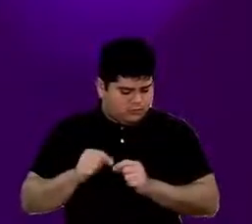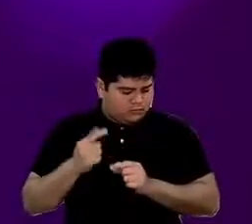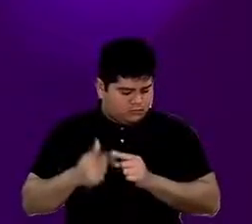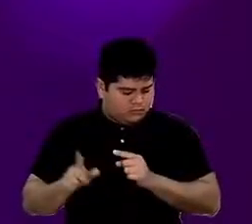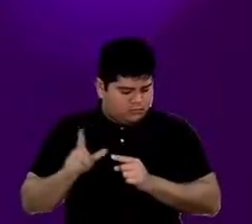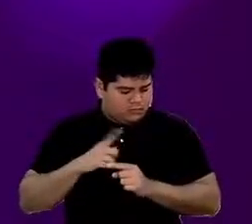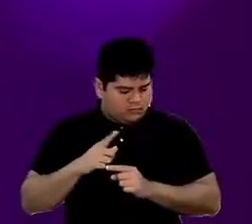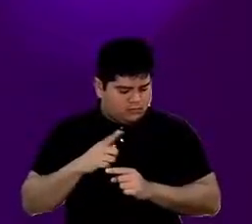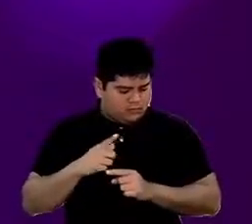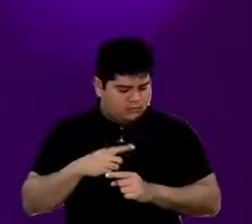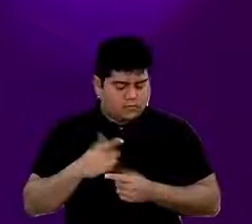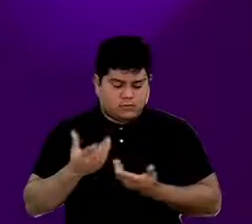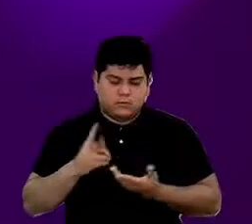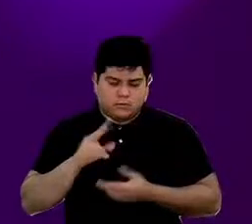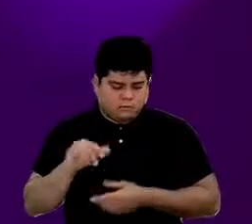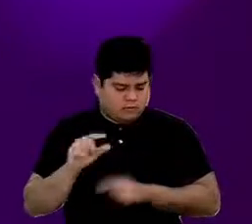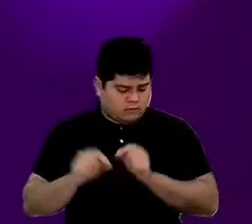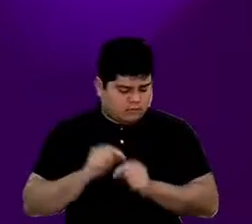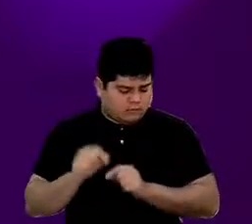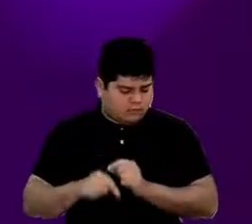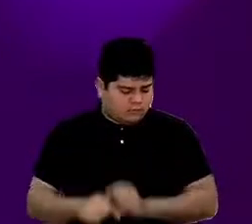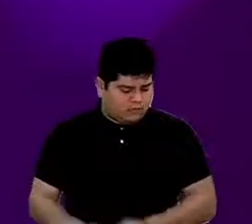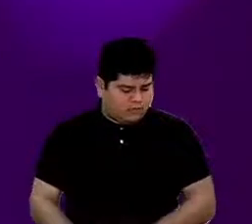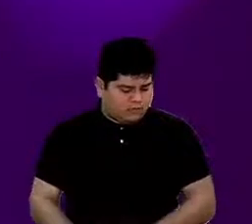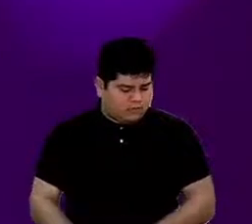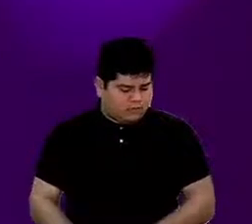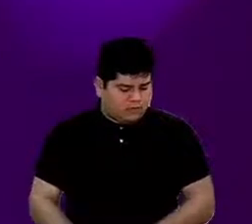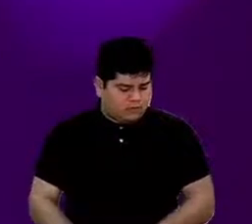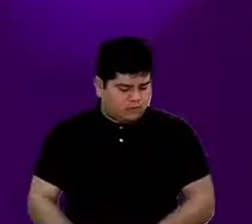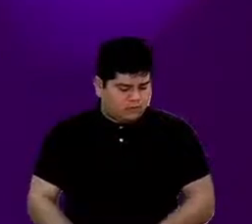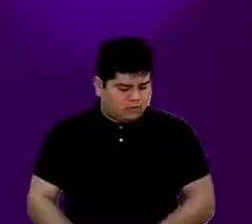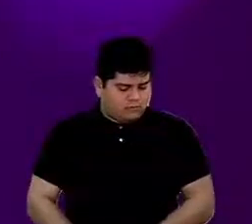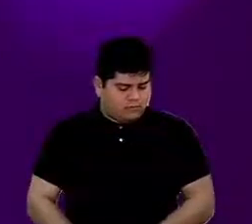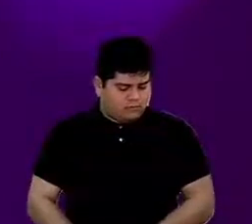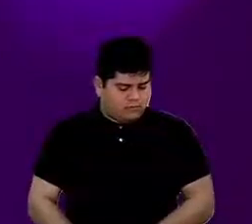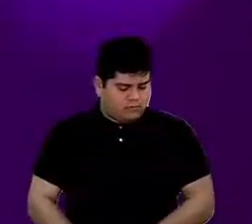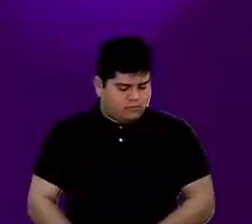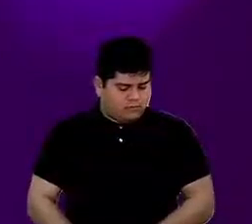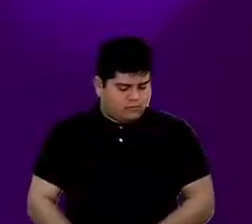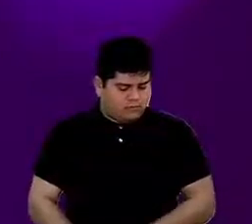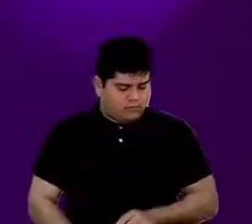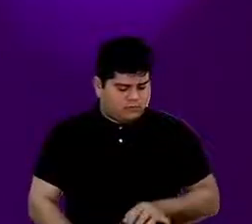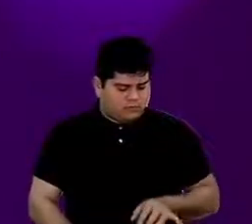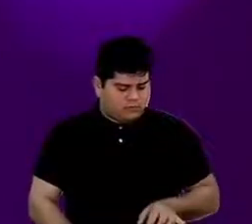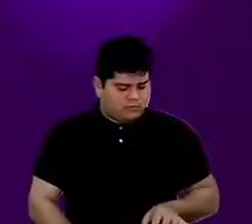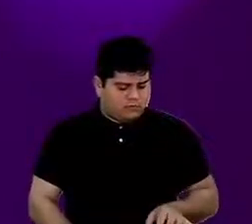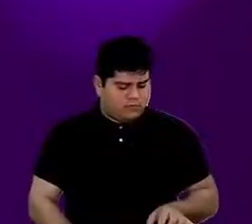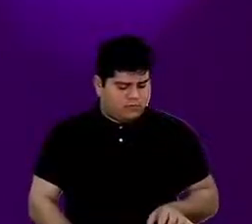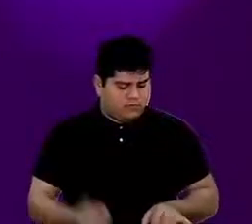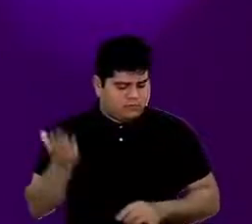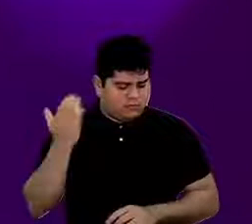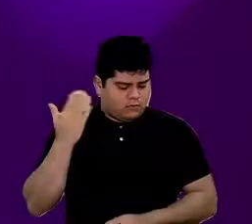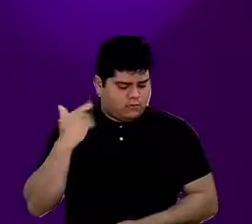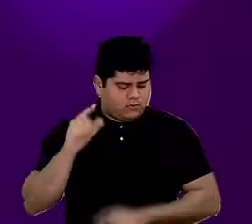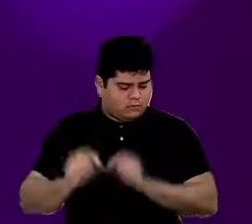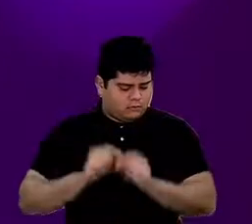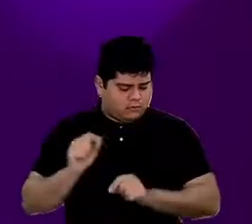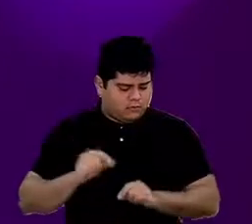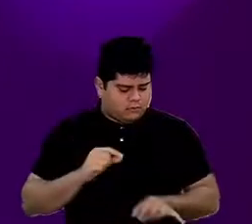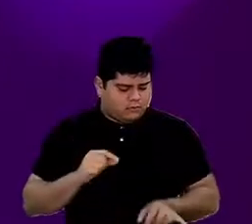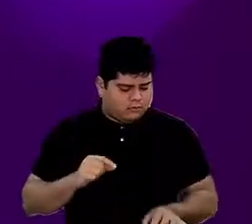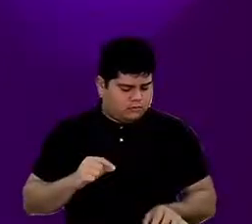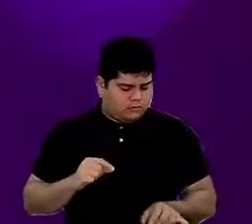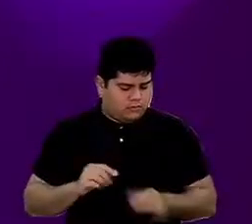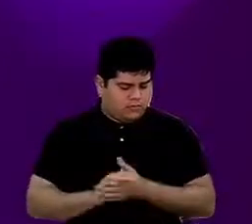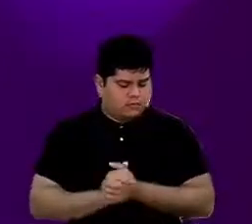paciente cateterismo, a gente encontrou uma doença coronariana grave, né? Descendente anterior, uma doença difusa,